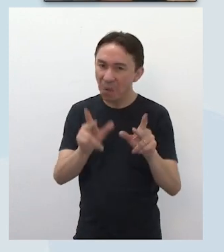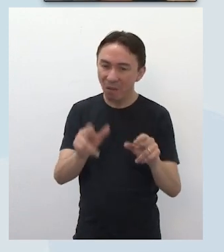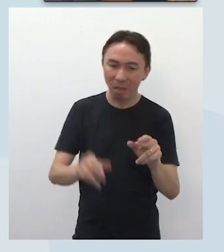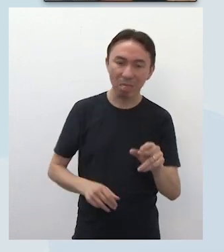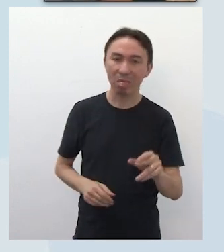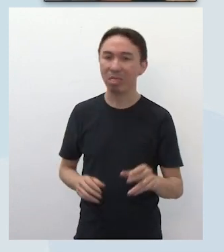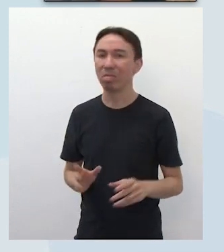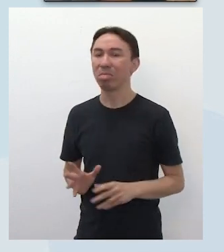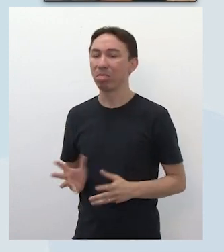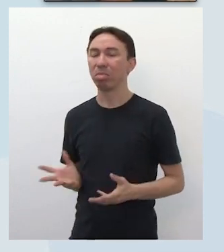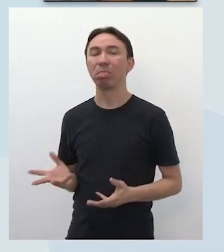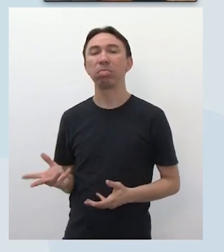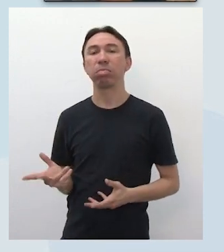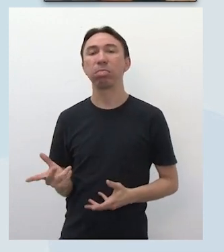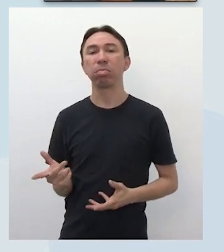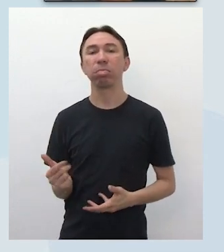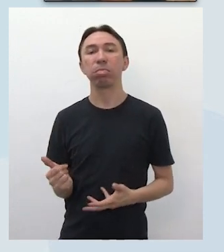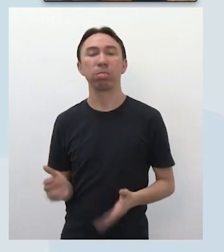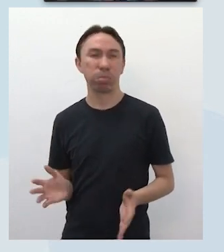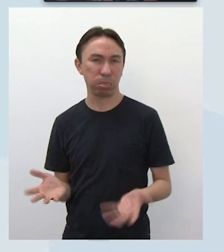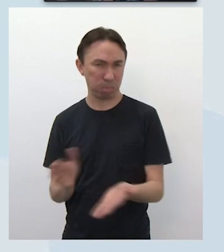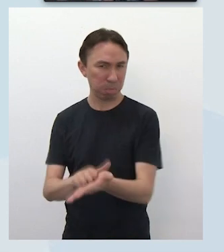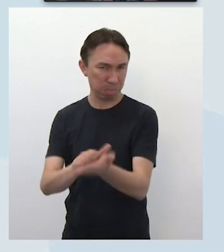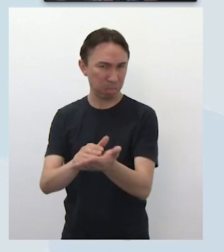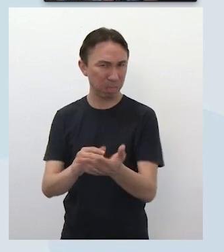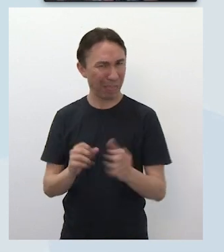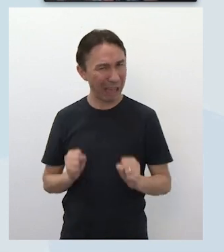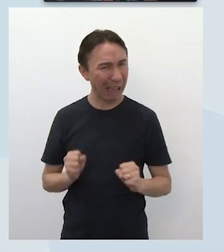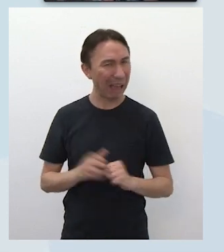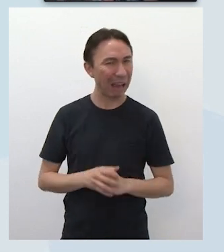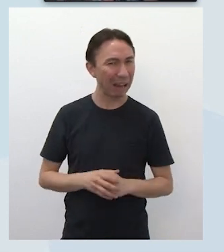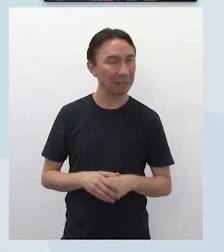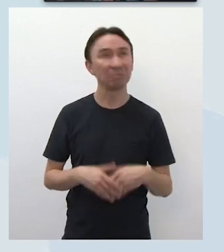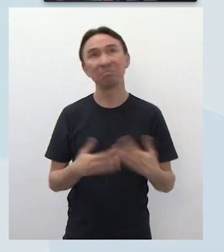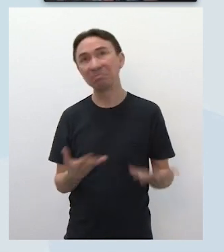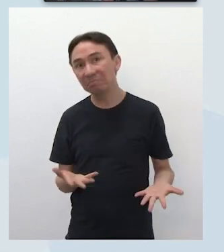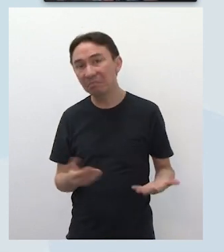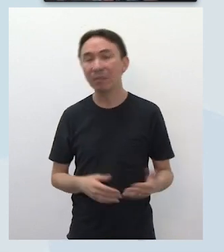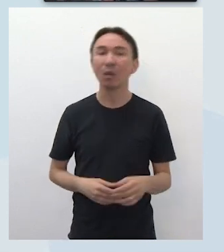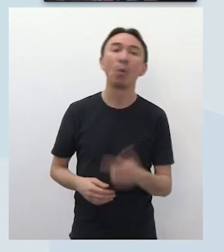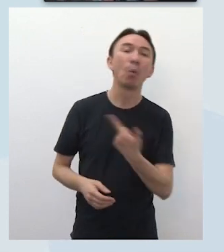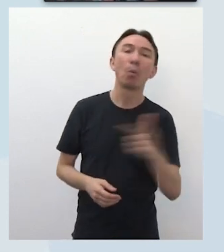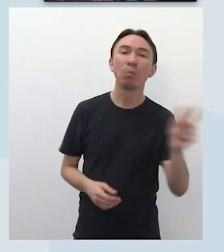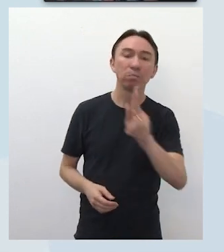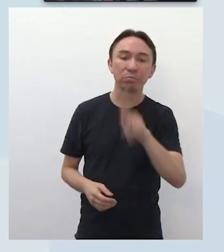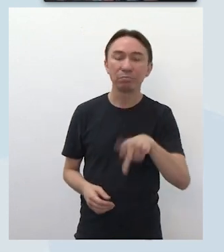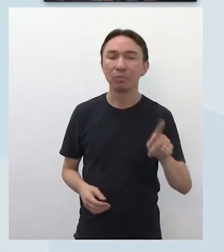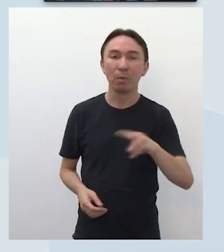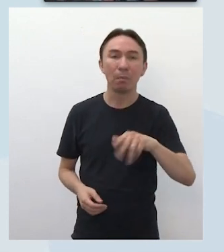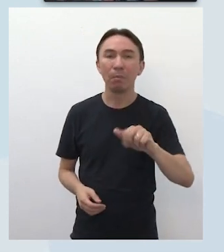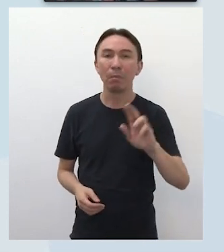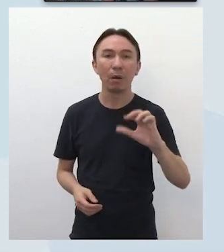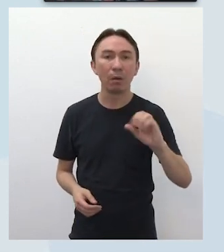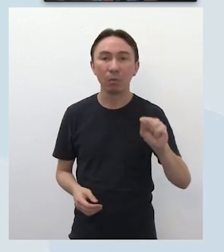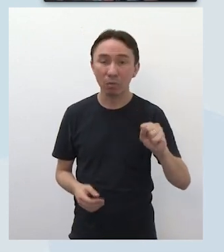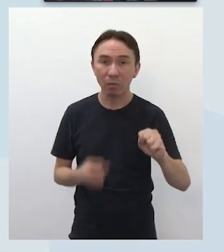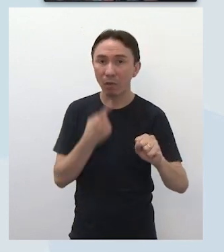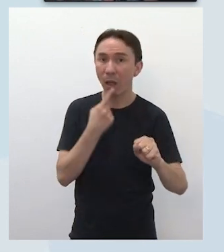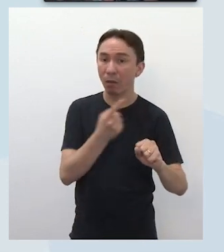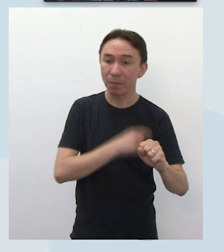pergunta, ótimo. Depois o professor Marcos diz assim: o elogio é importante, principalmente